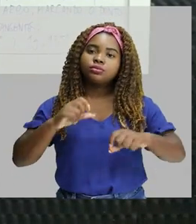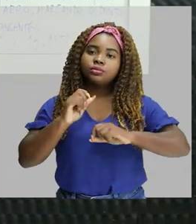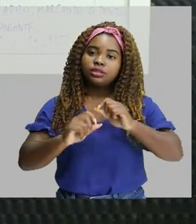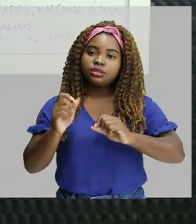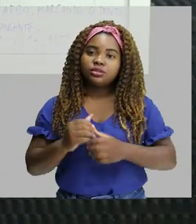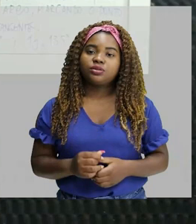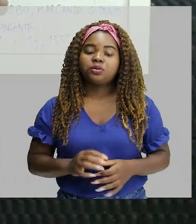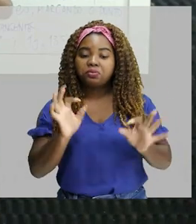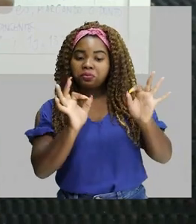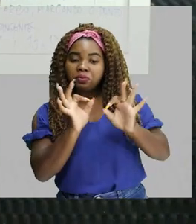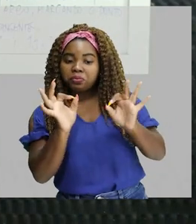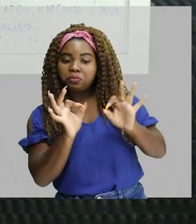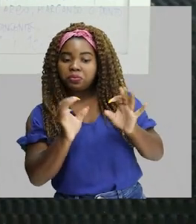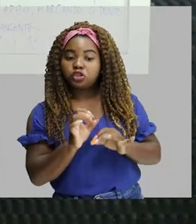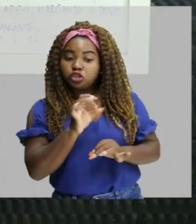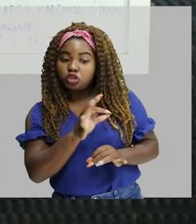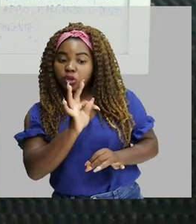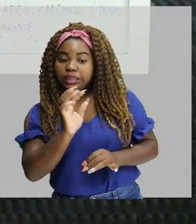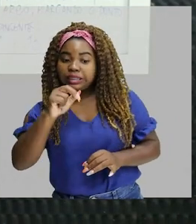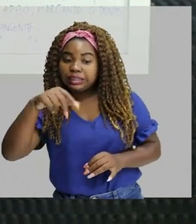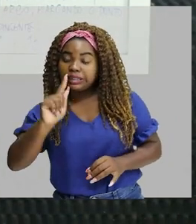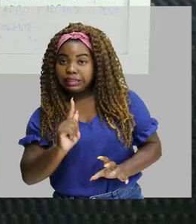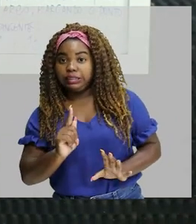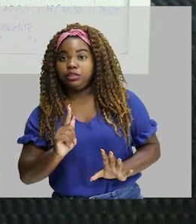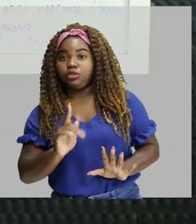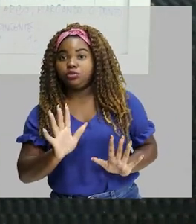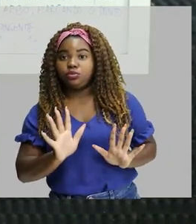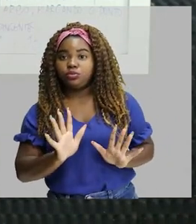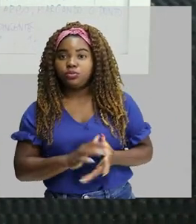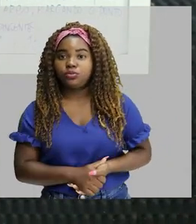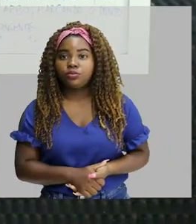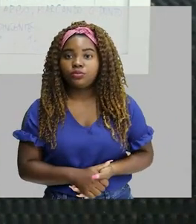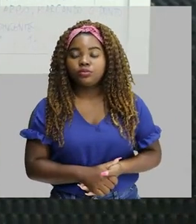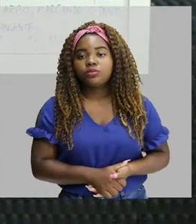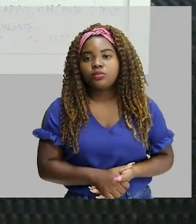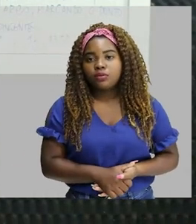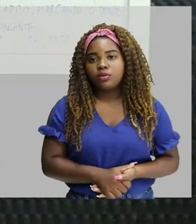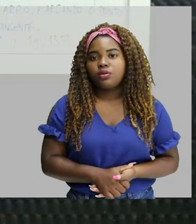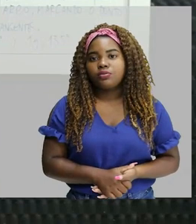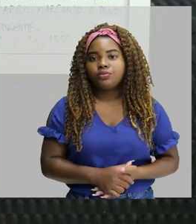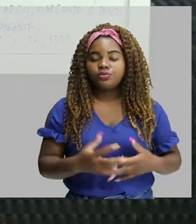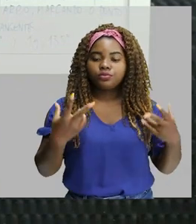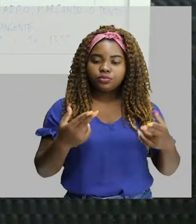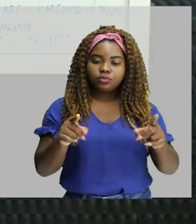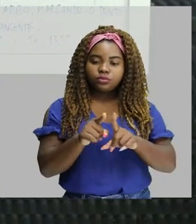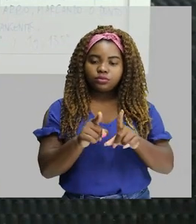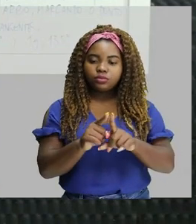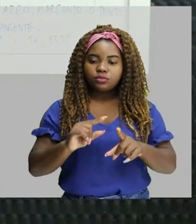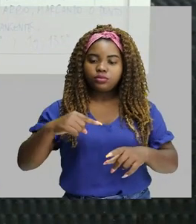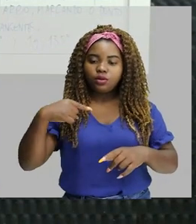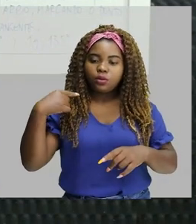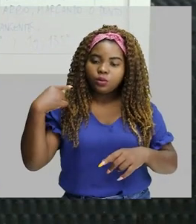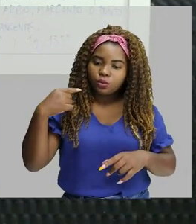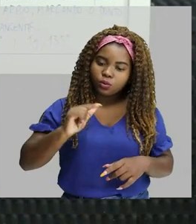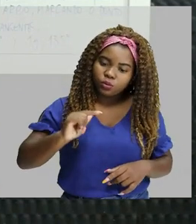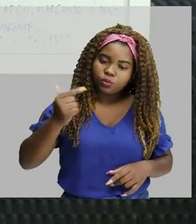parte um eixo só das tangentes tá nós vamos ter um eixo a mais assim como vai acontecer com as outras